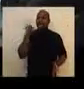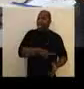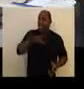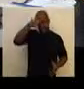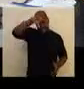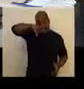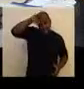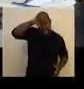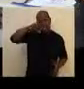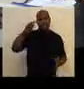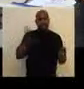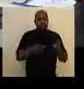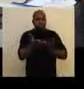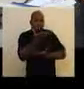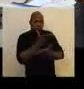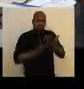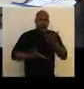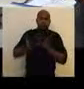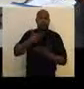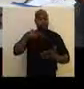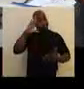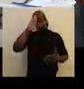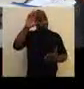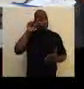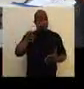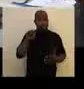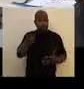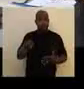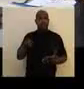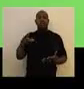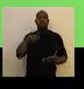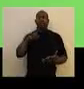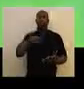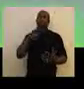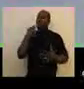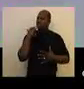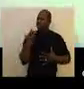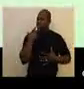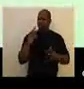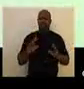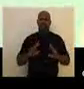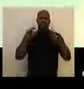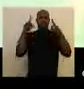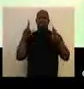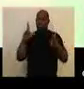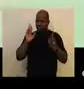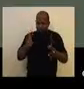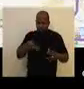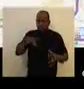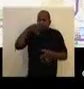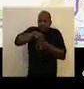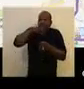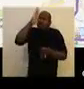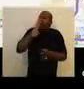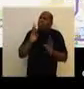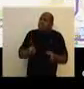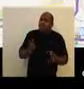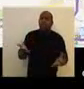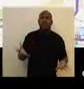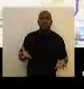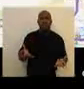outro tem uma língua diferente, apesar de viver no mesmo espaço geográfico que eu. Mapa da cidade do Rio de Janeiro. Orientando